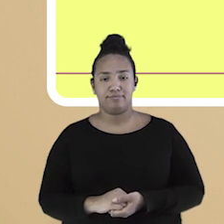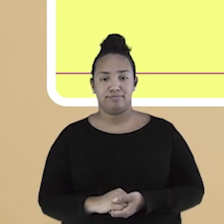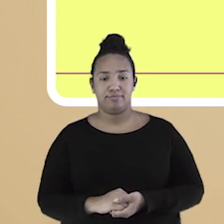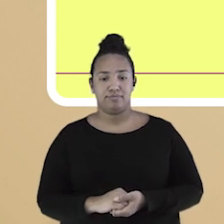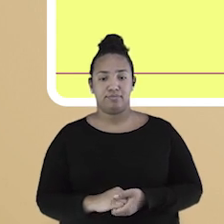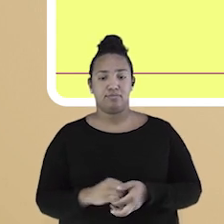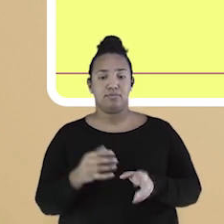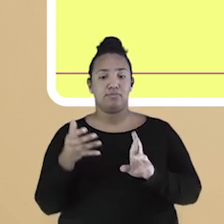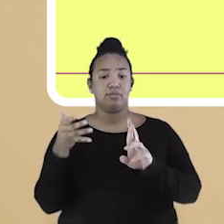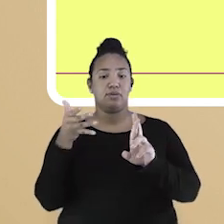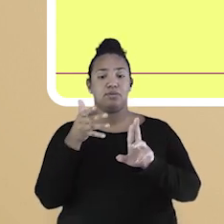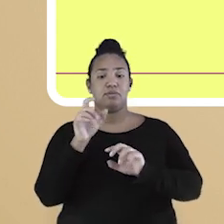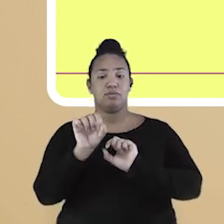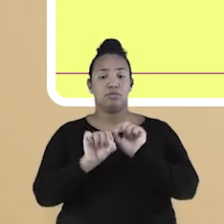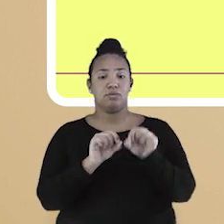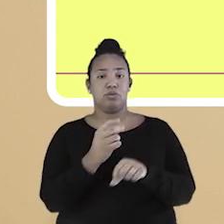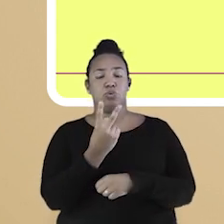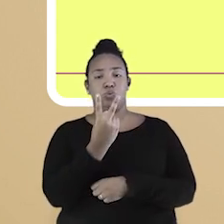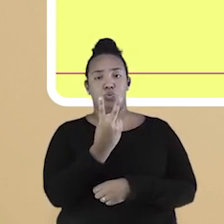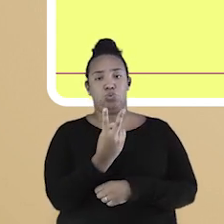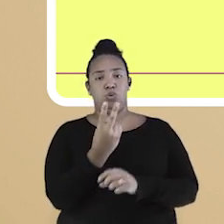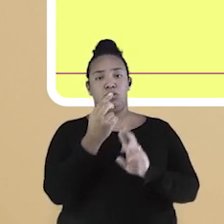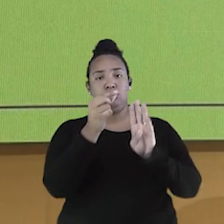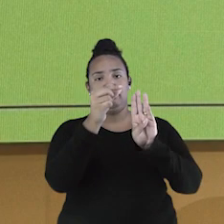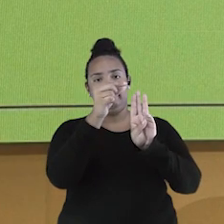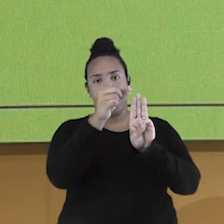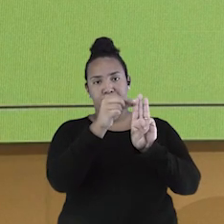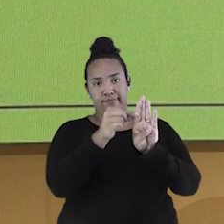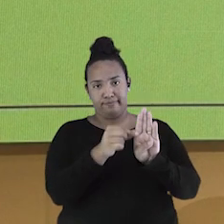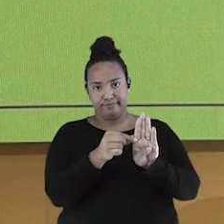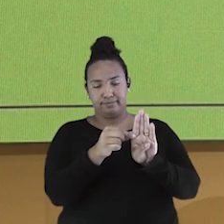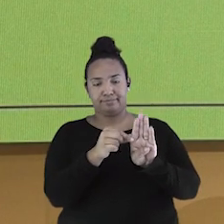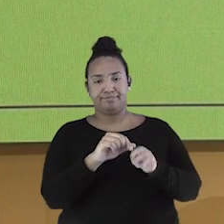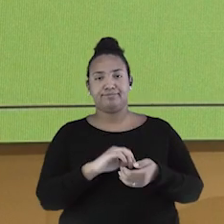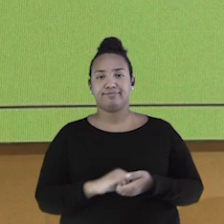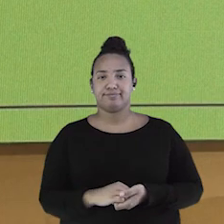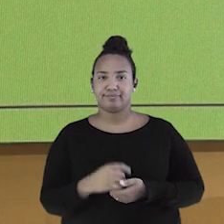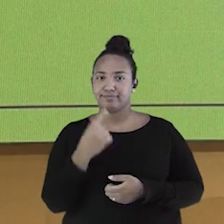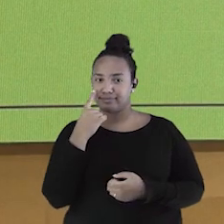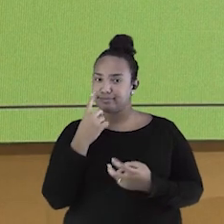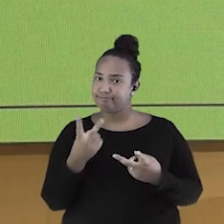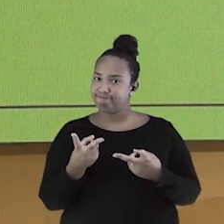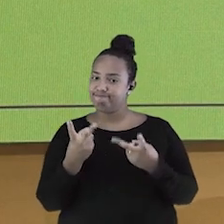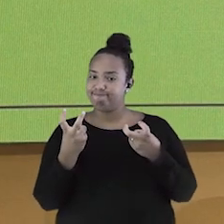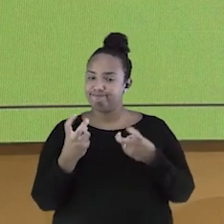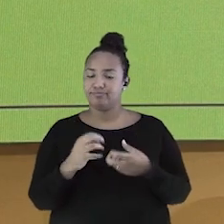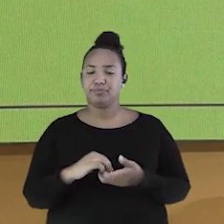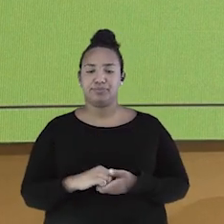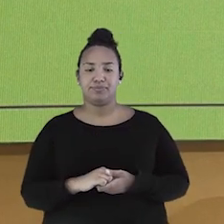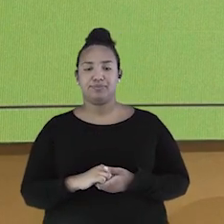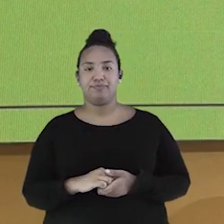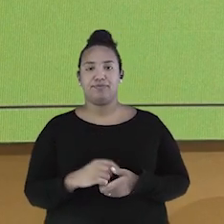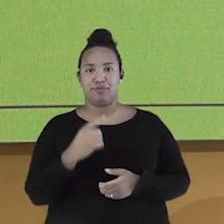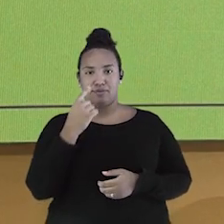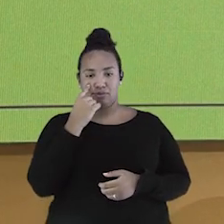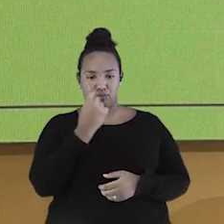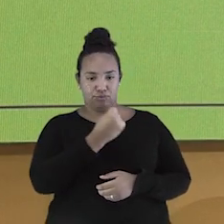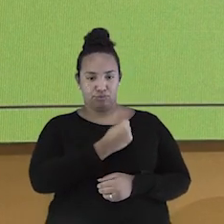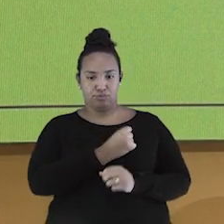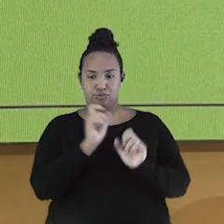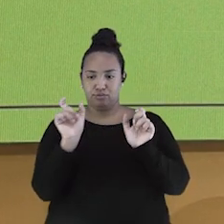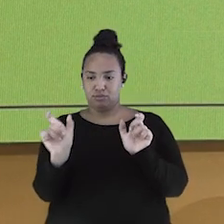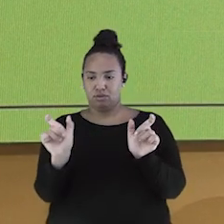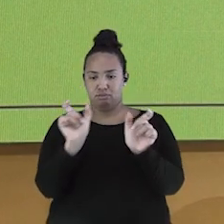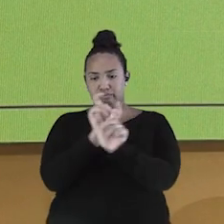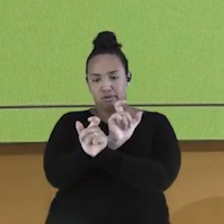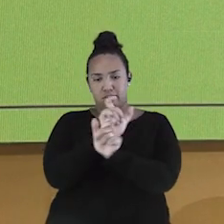representando 2 unidades de milhar. Percebeu? À medida que o algarismo muda de posição, ele passa